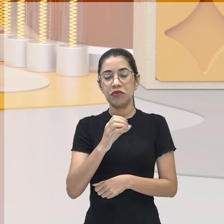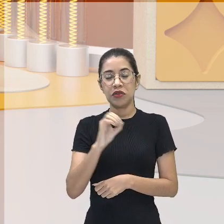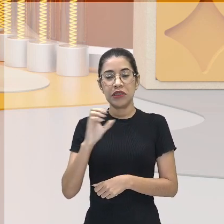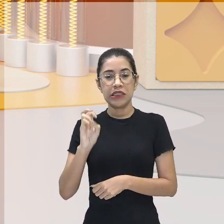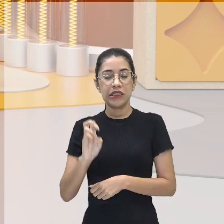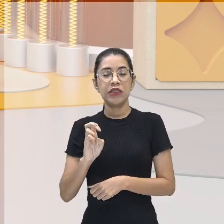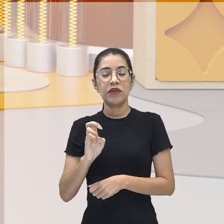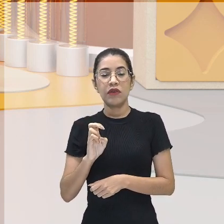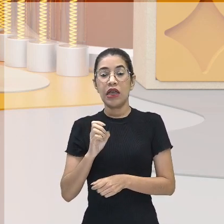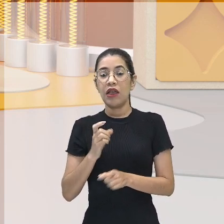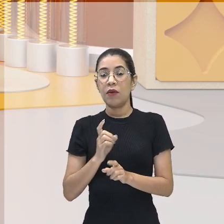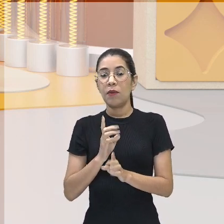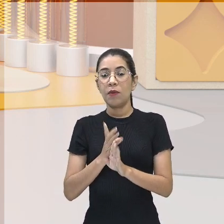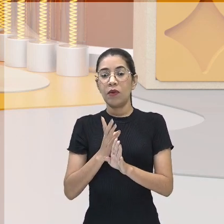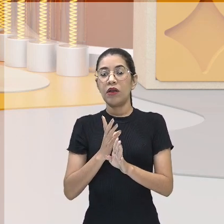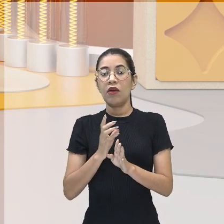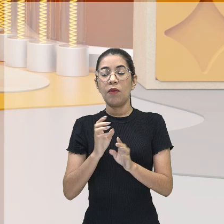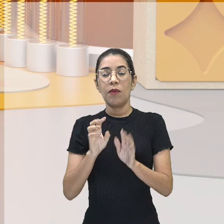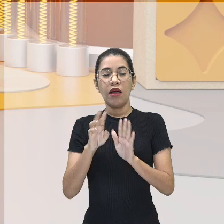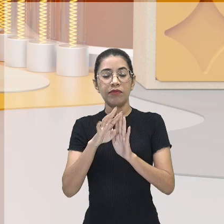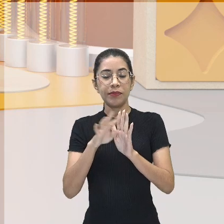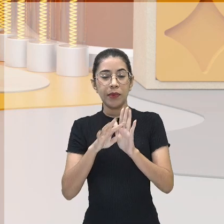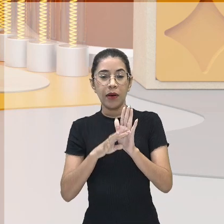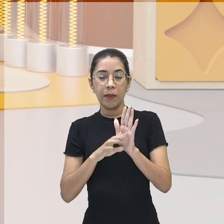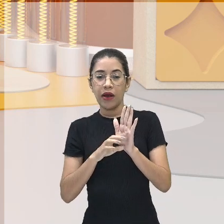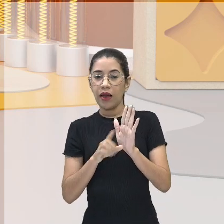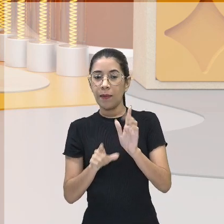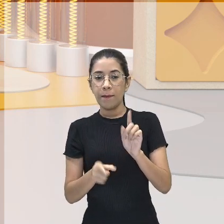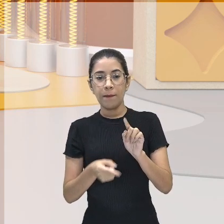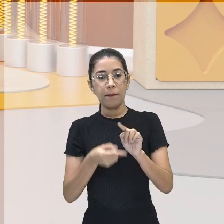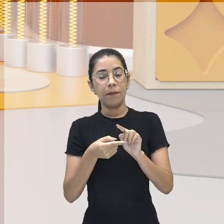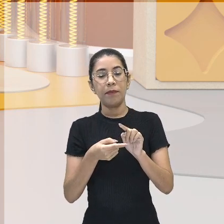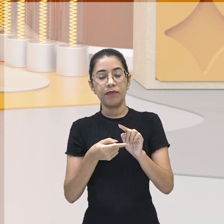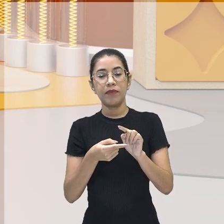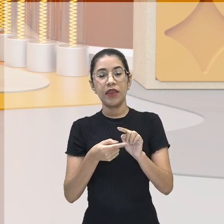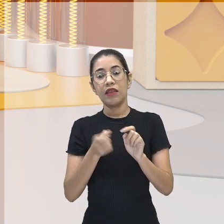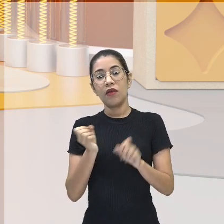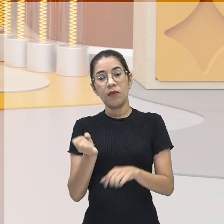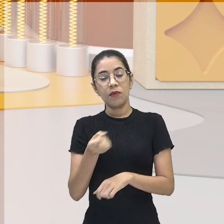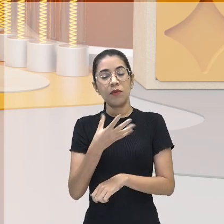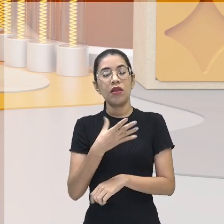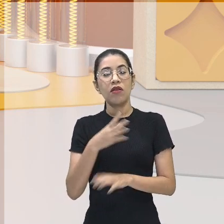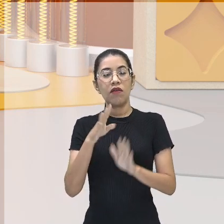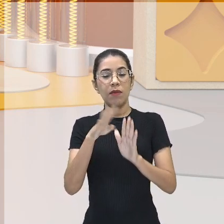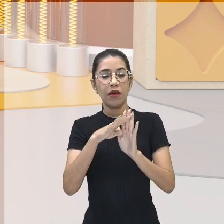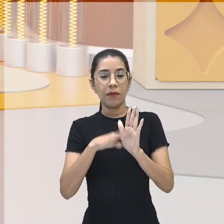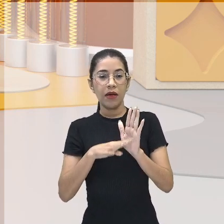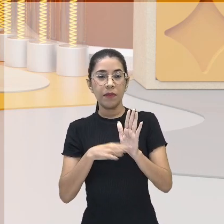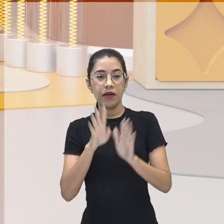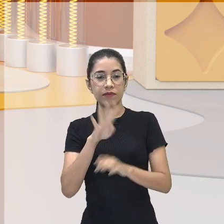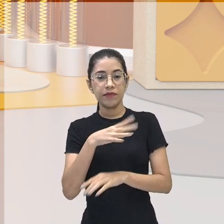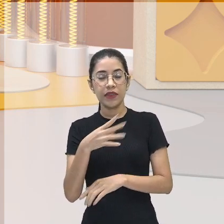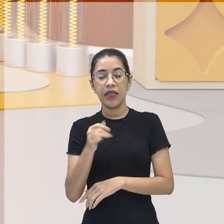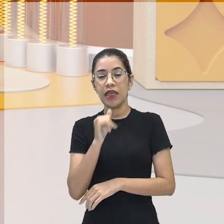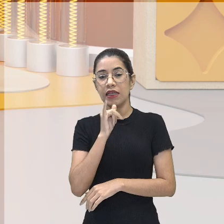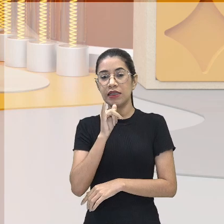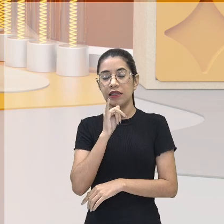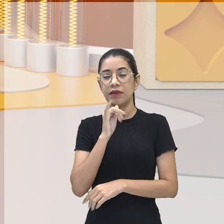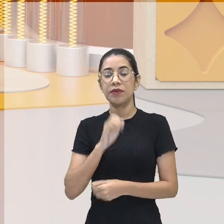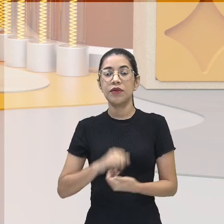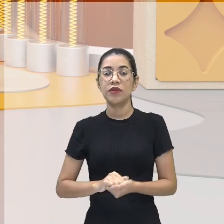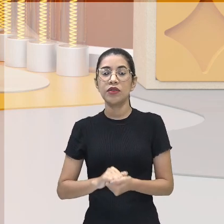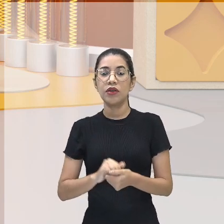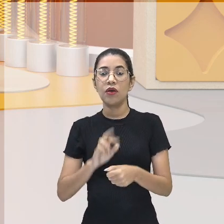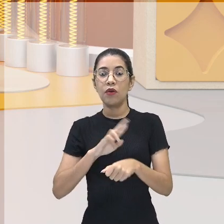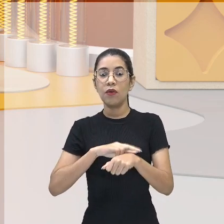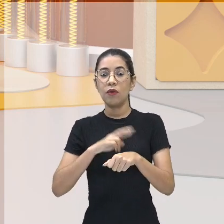você vai encontrar uma lista menor, tá bom? Então, aí a gente tem essa atualização no caso de Rondônia, né, na unidade